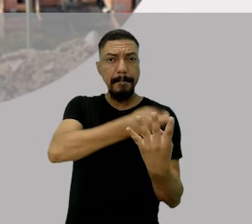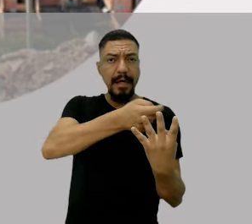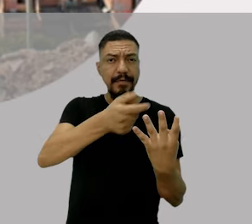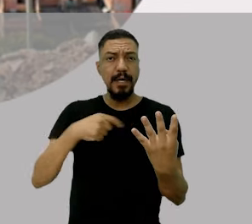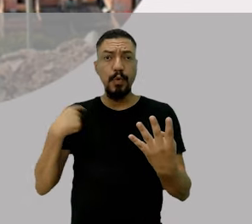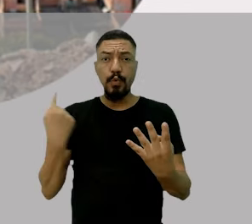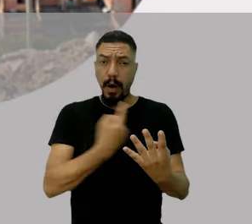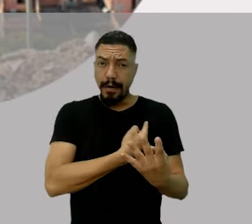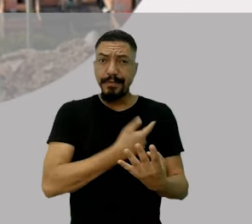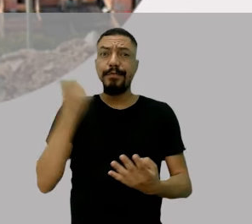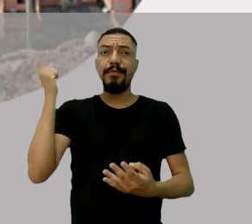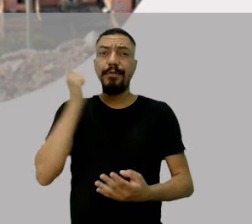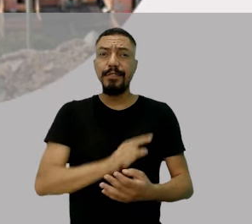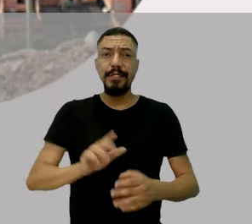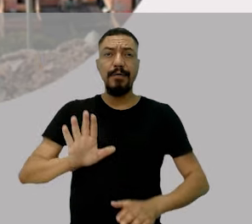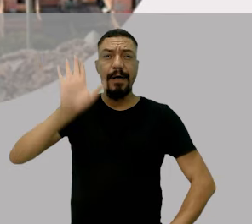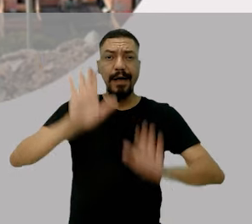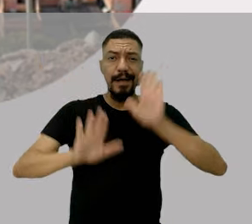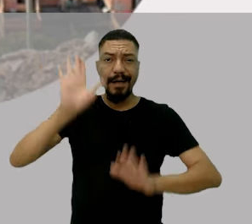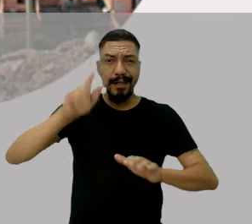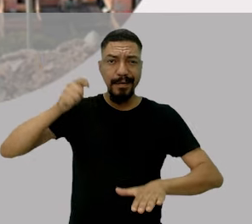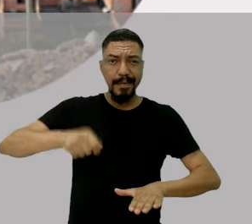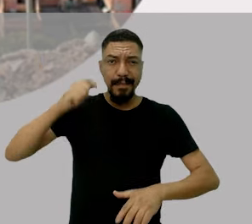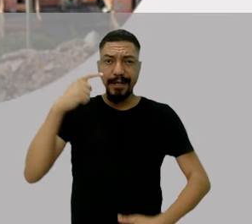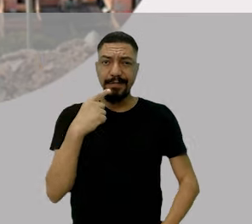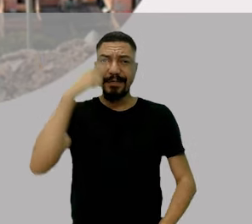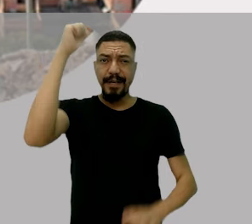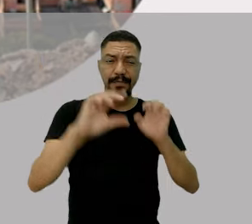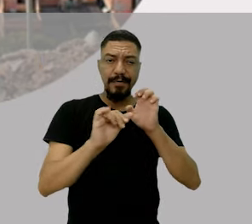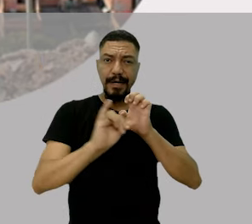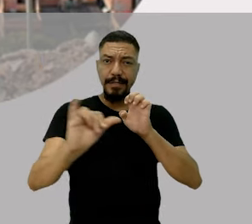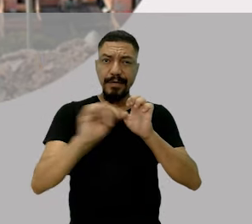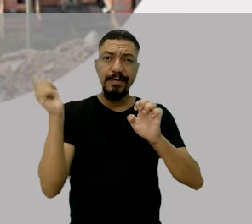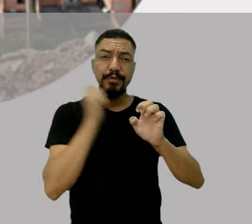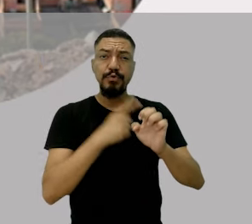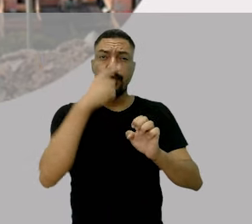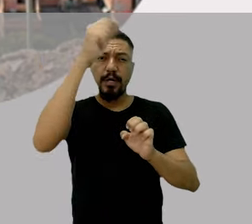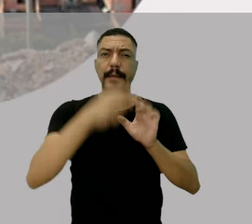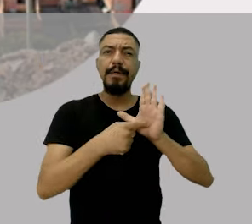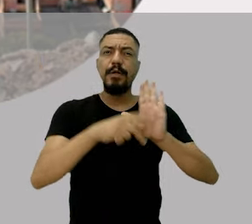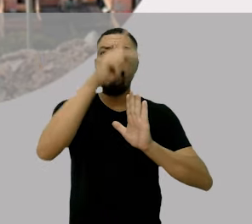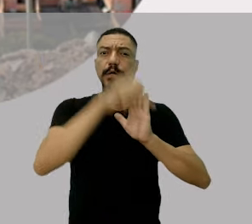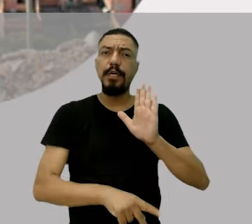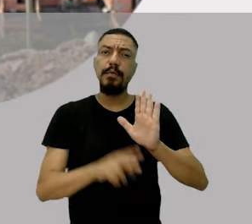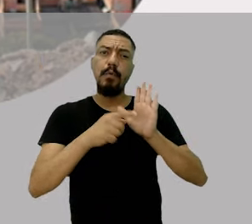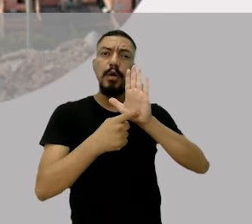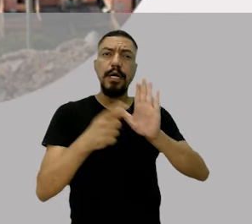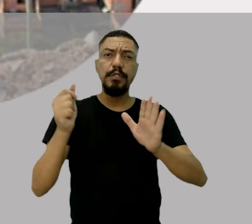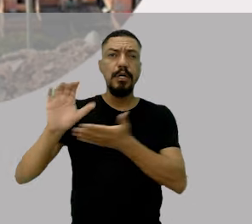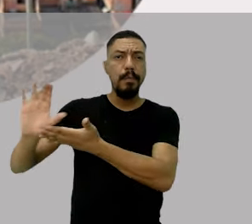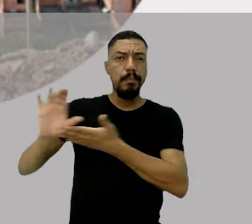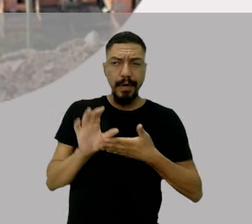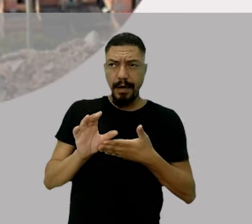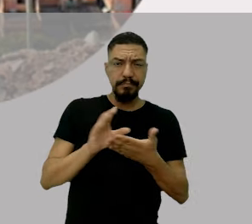nós que ganhamos um edital, estamos aí executando esses projetos, vão apresentar a correta aplicação dos recursos